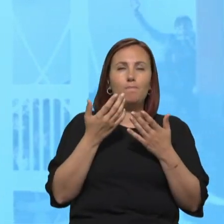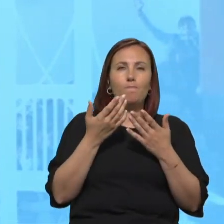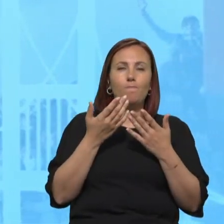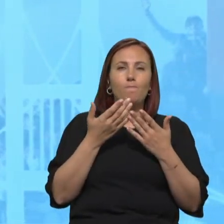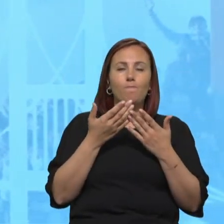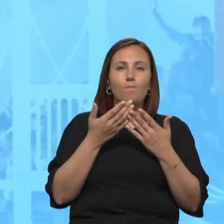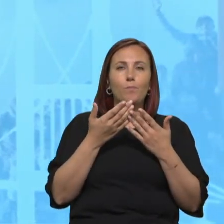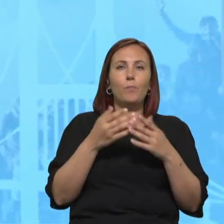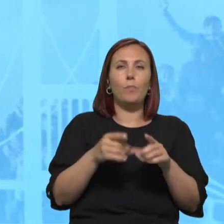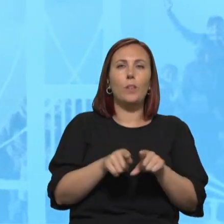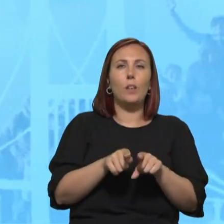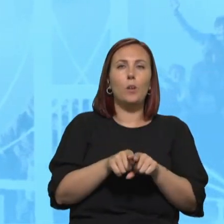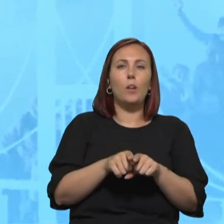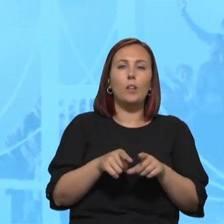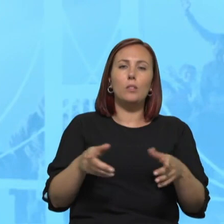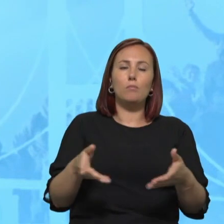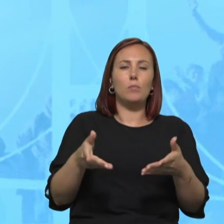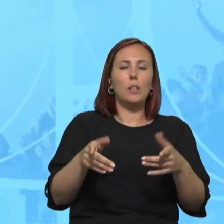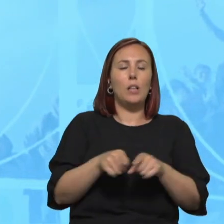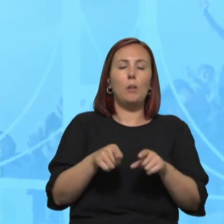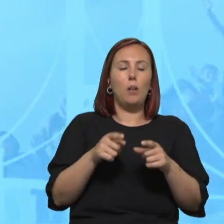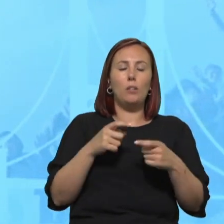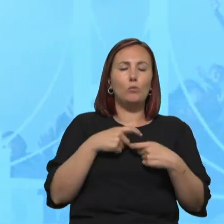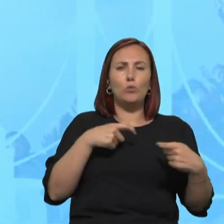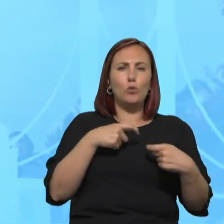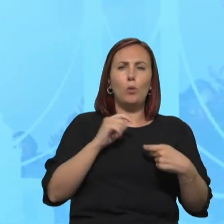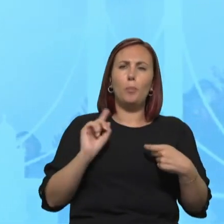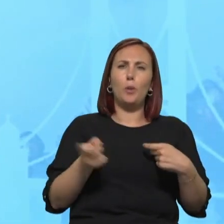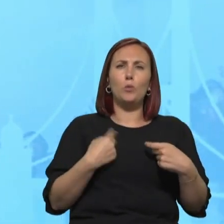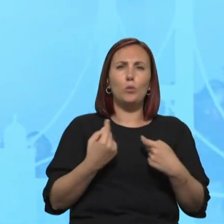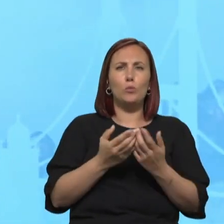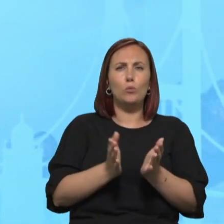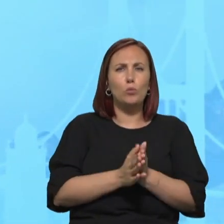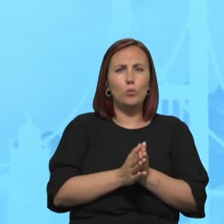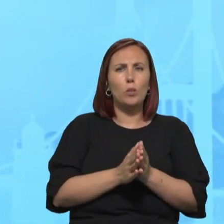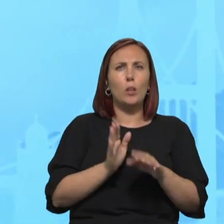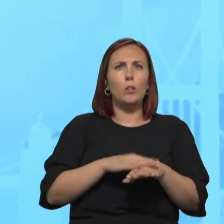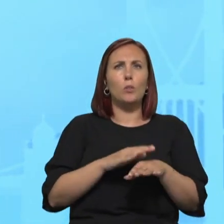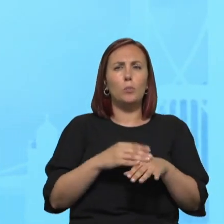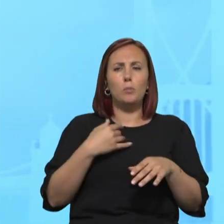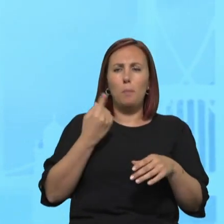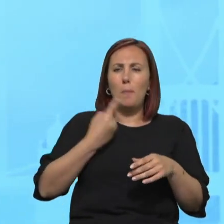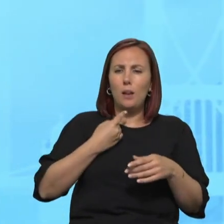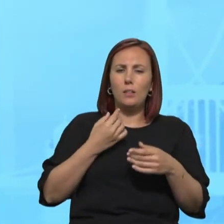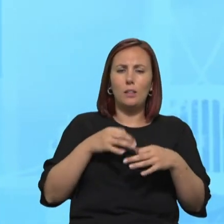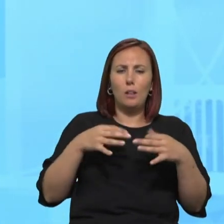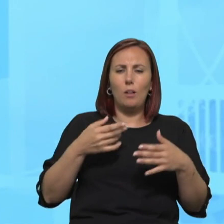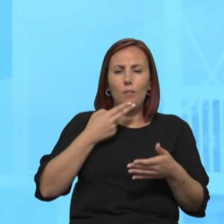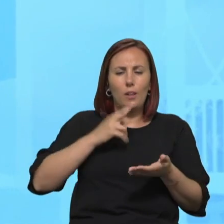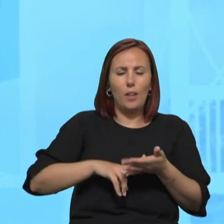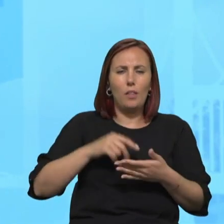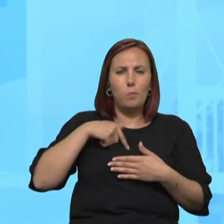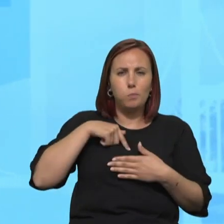é um estímulo ou um abanão para todos nós, no sentido de sermos autênticos, credíveis nas